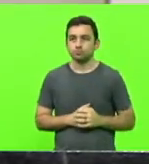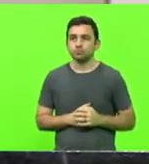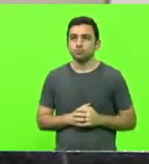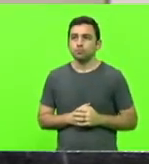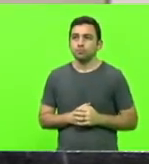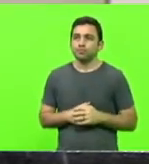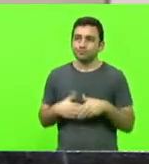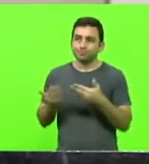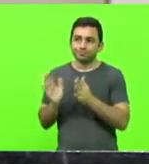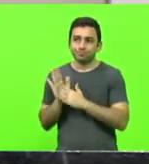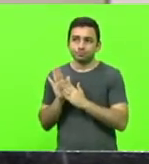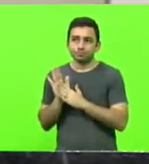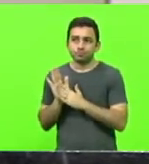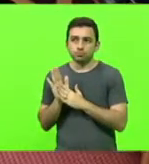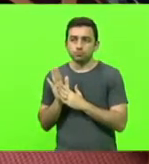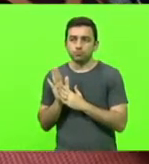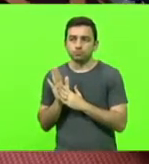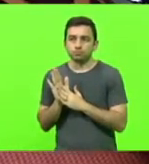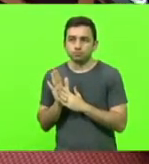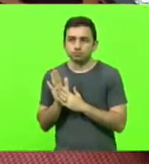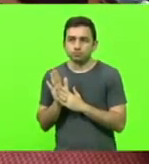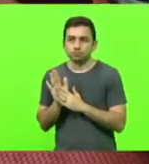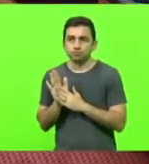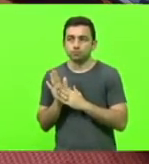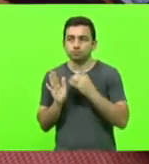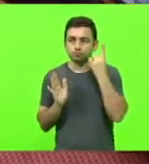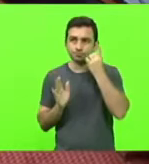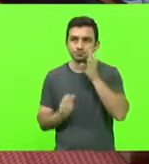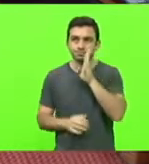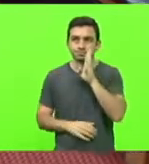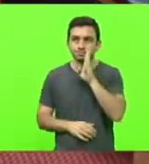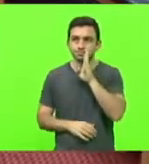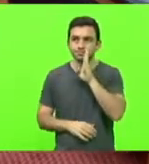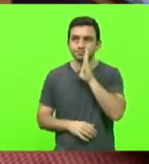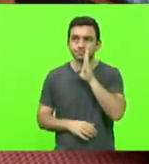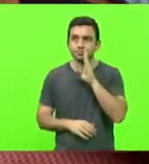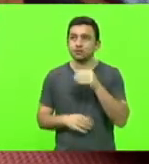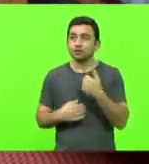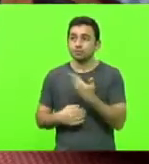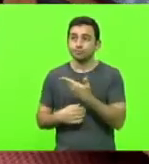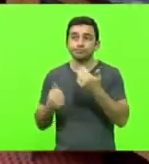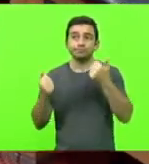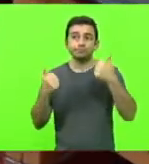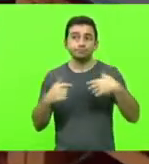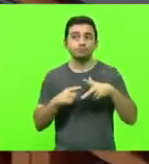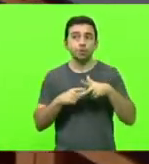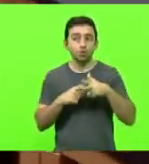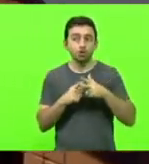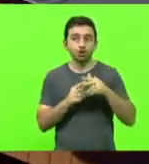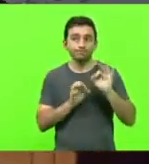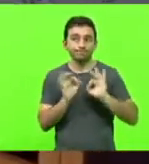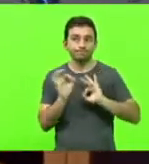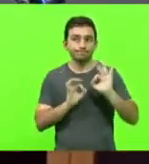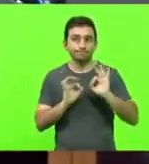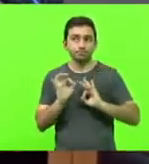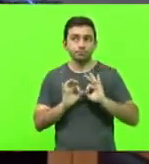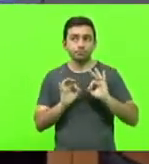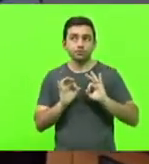essa proposição, na verdade, do deputado Berlanda, que visa corrigir algo